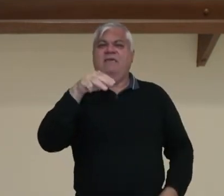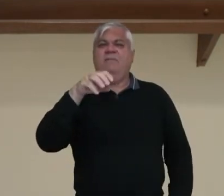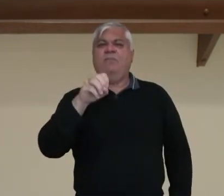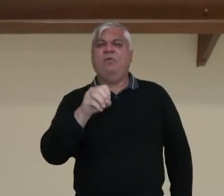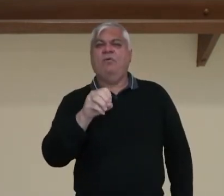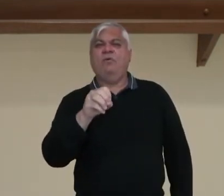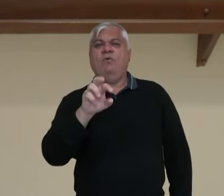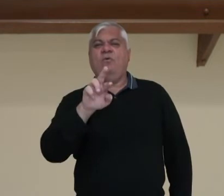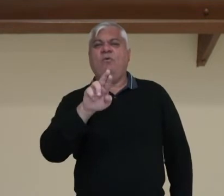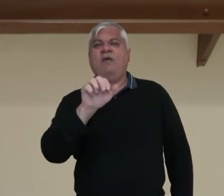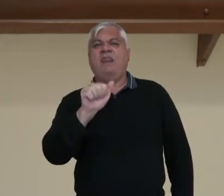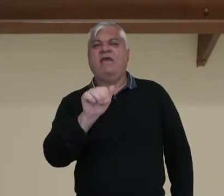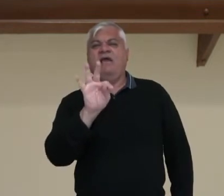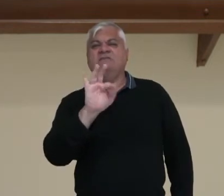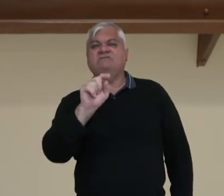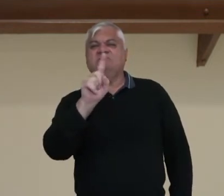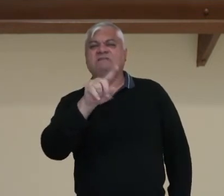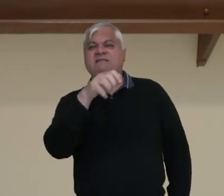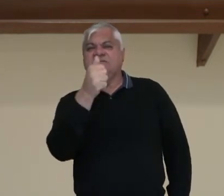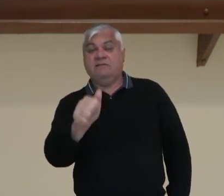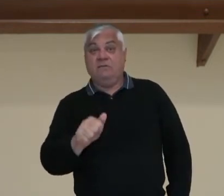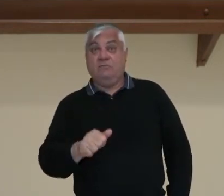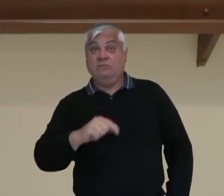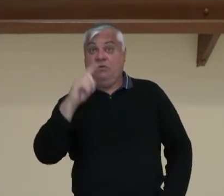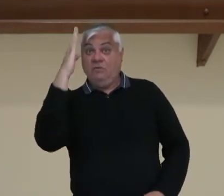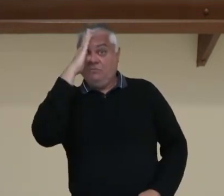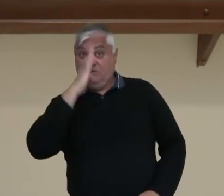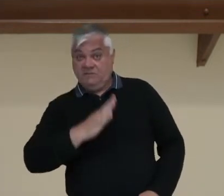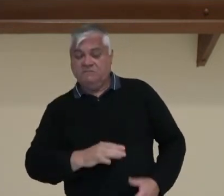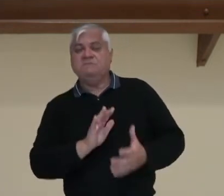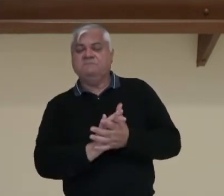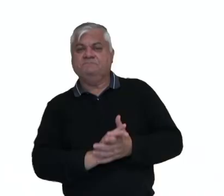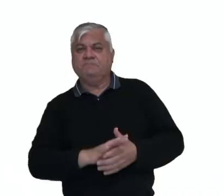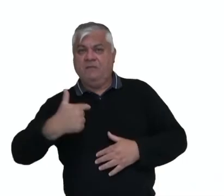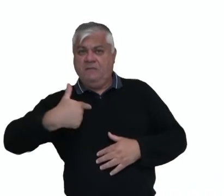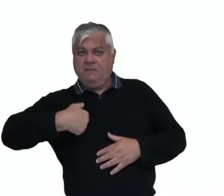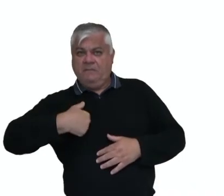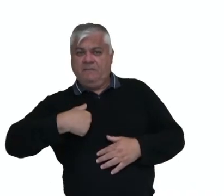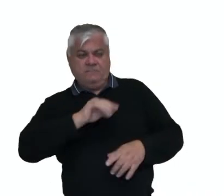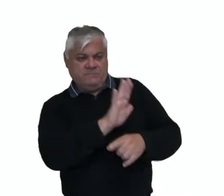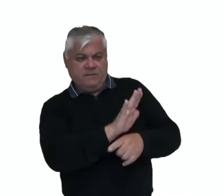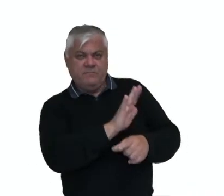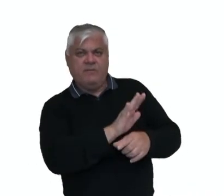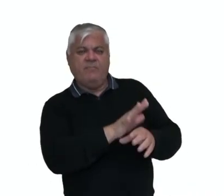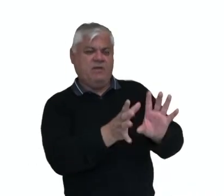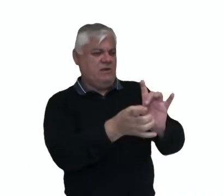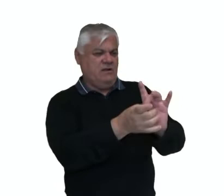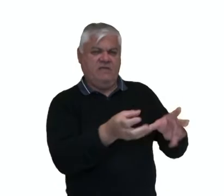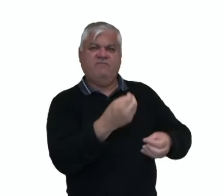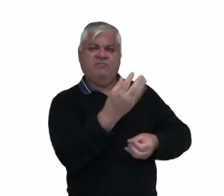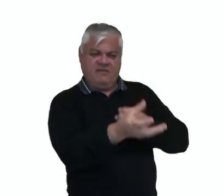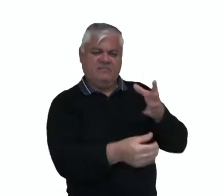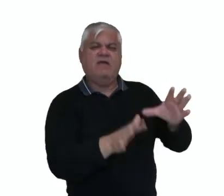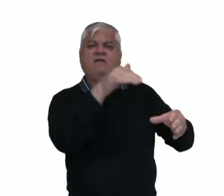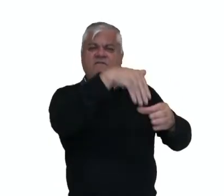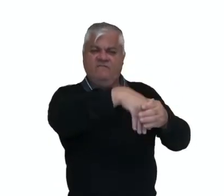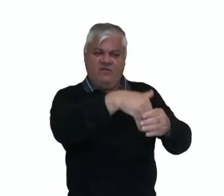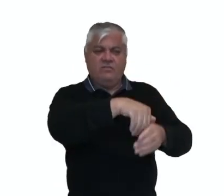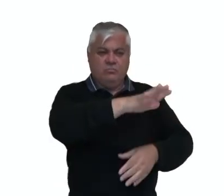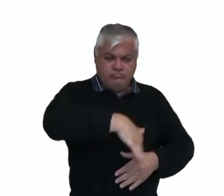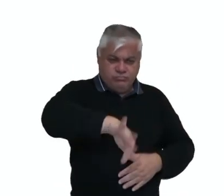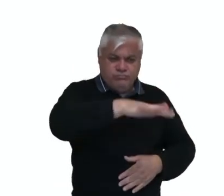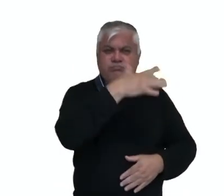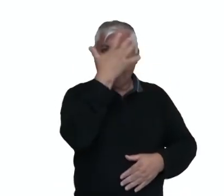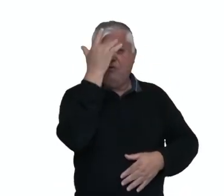jogo duplo de Getúlio Vargas. De um lado, ele vai dizer promover a democracia, falando que vão haver eleições, estando do lado